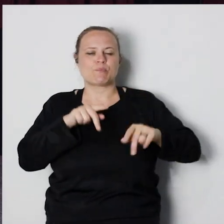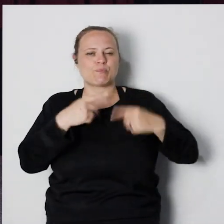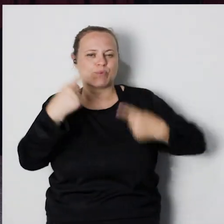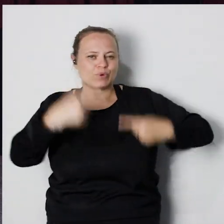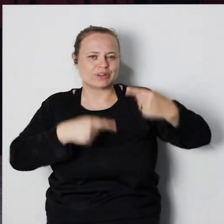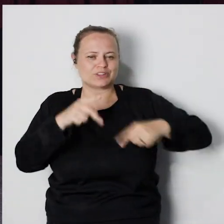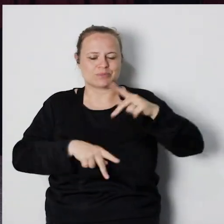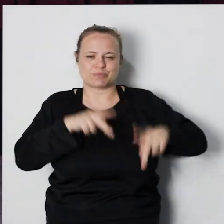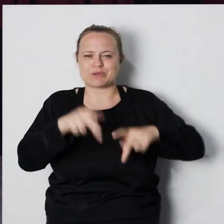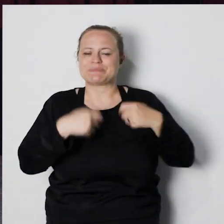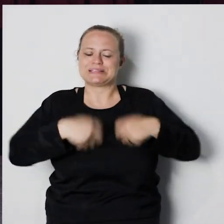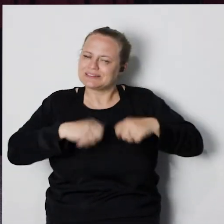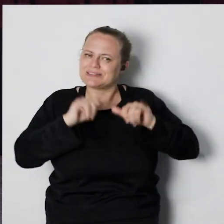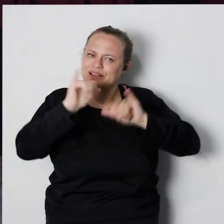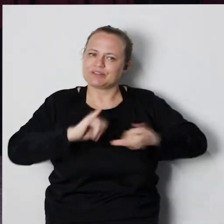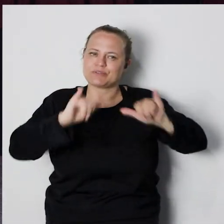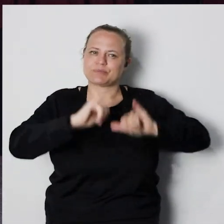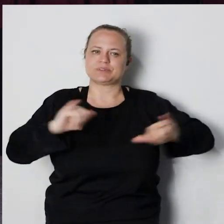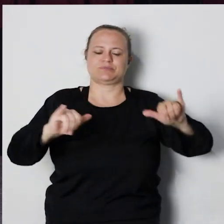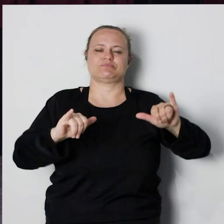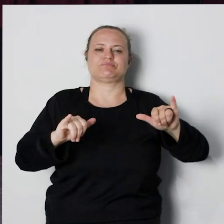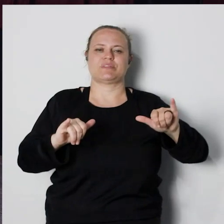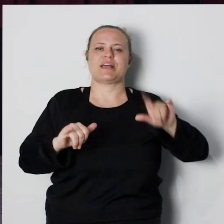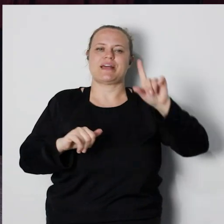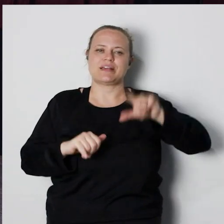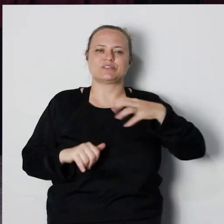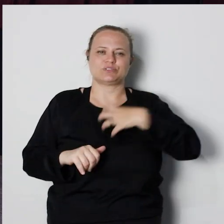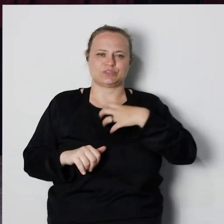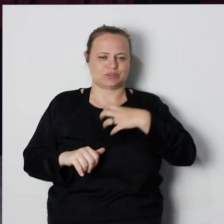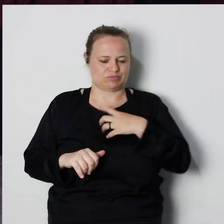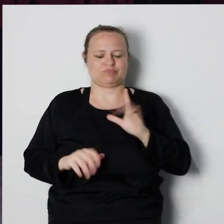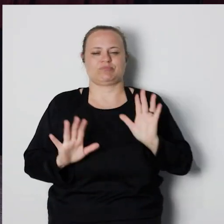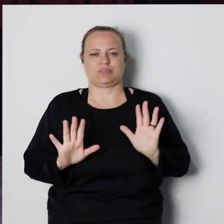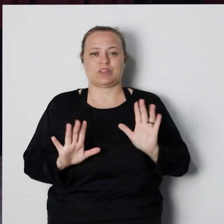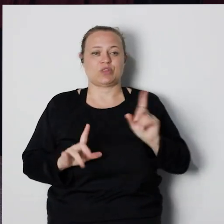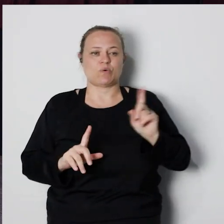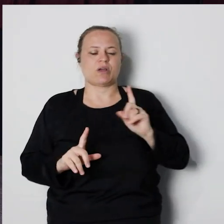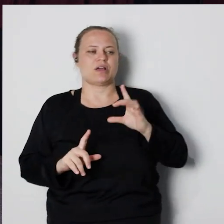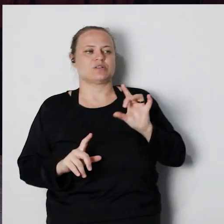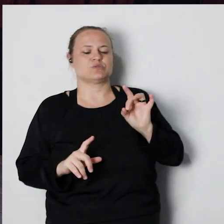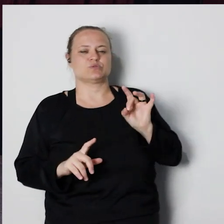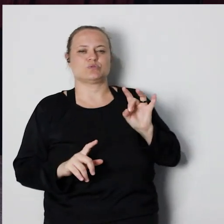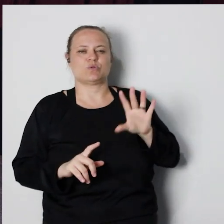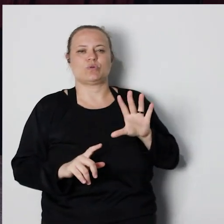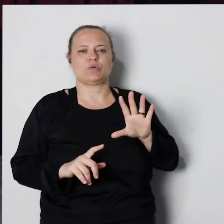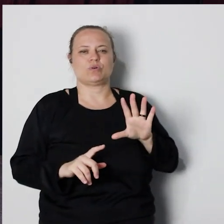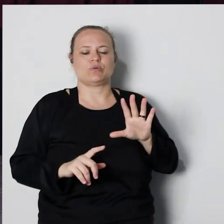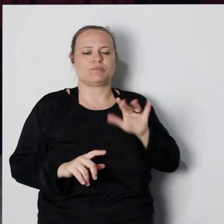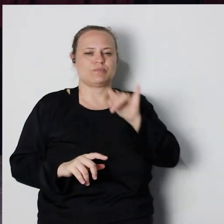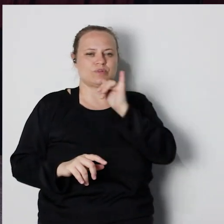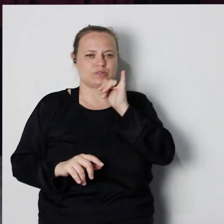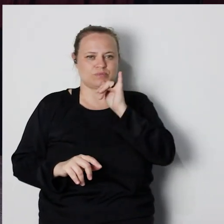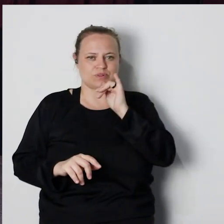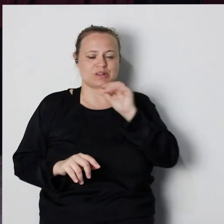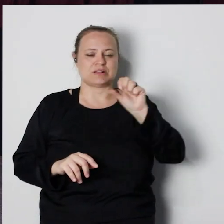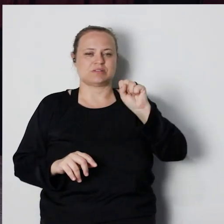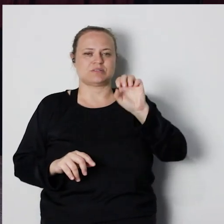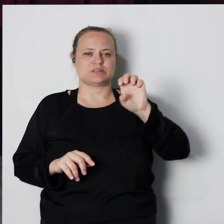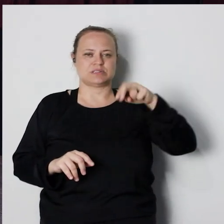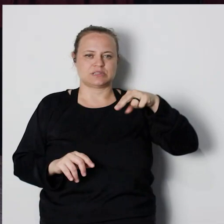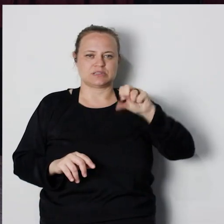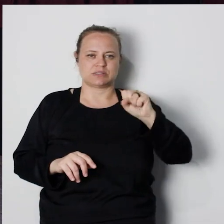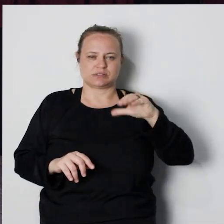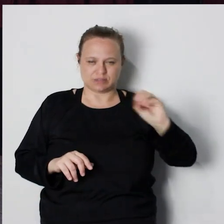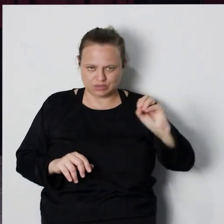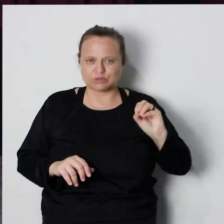Nacional. E isso a gente tem que vencer. Eu acho que política pública não consegue ser construída sem informações. É